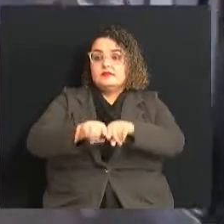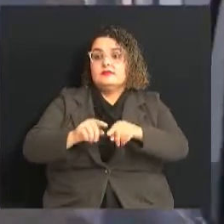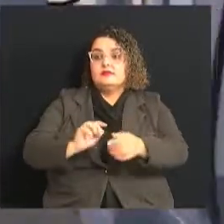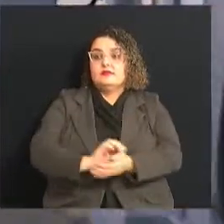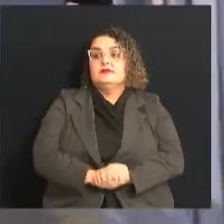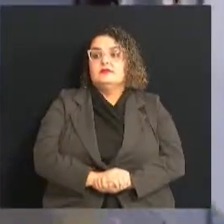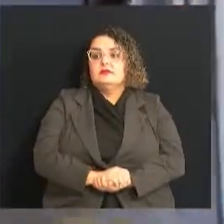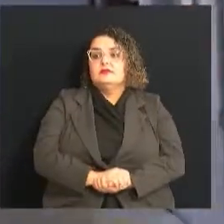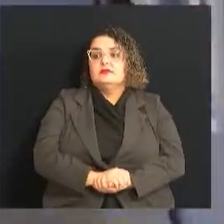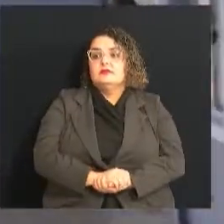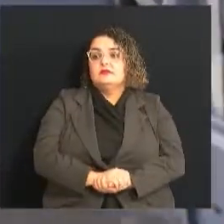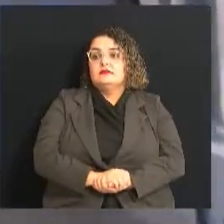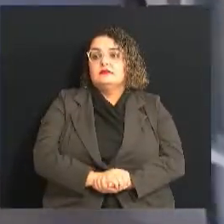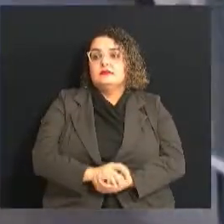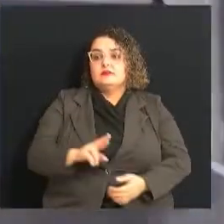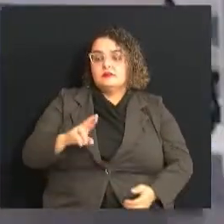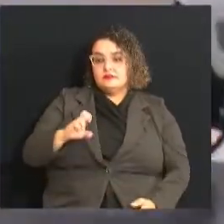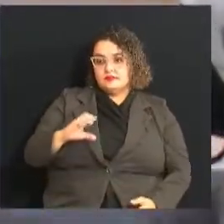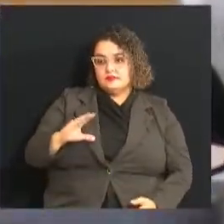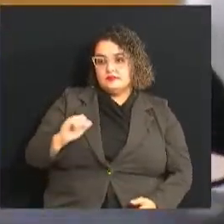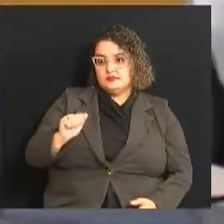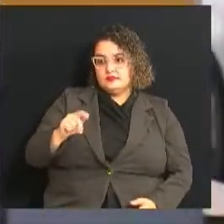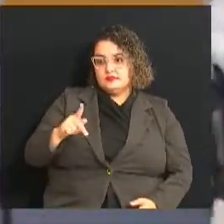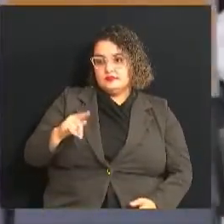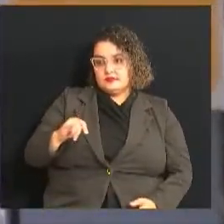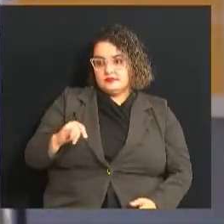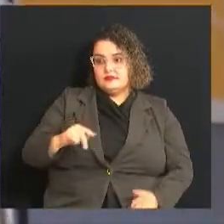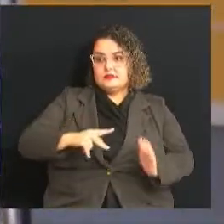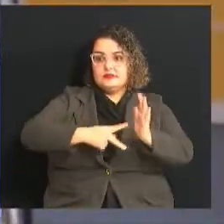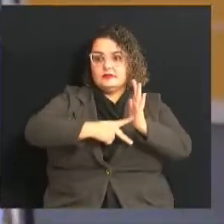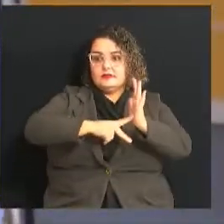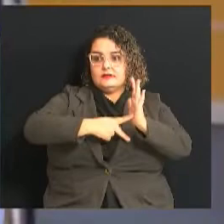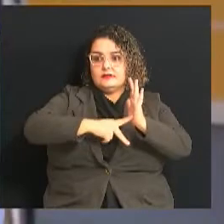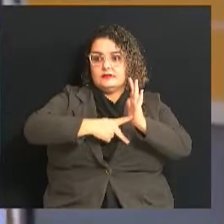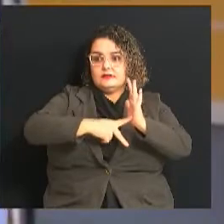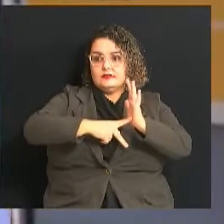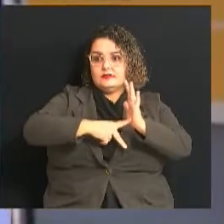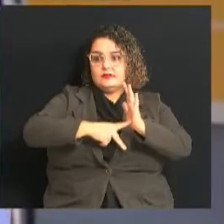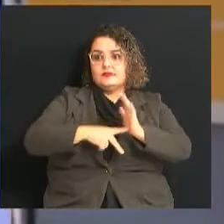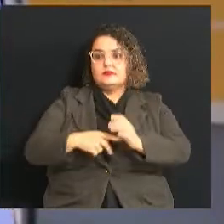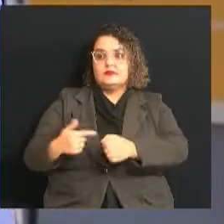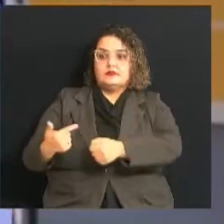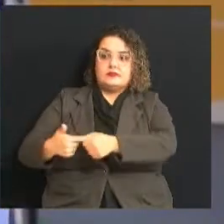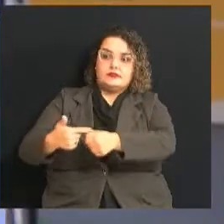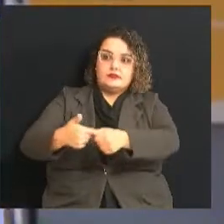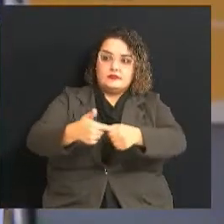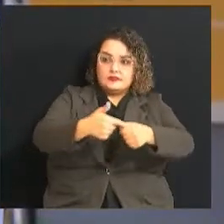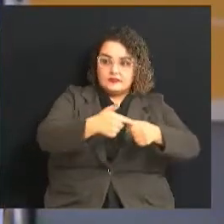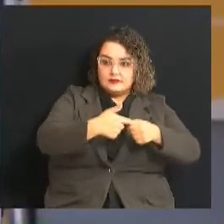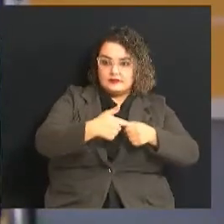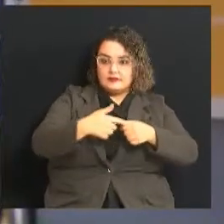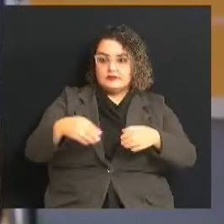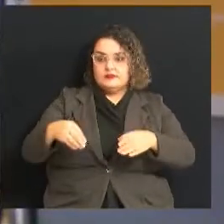gente, pelo RECAP, que é um sindicato dos revendedores de postos de combustível que atua no interior,